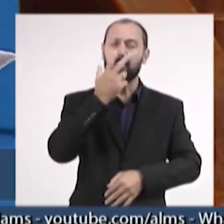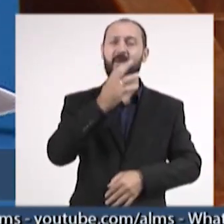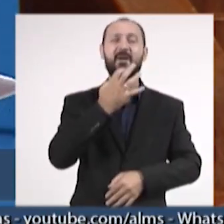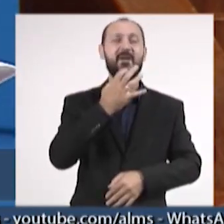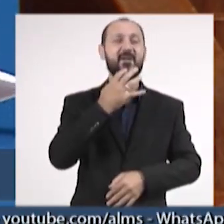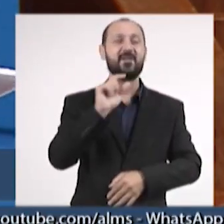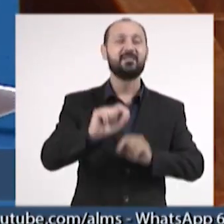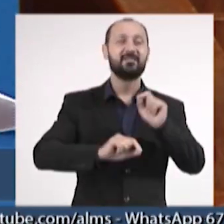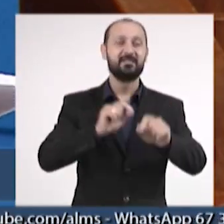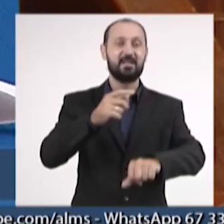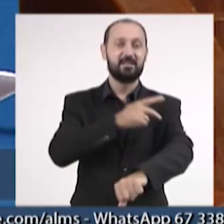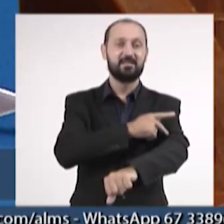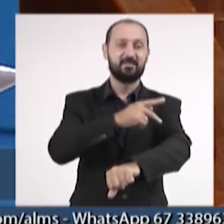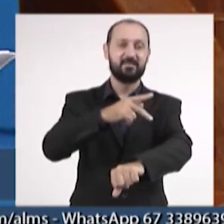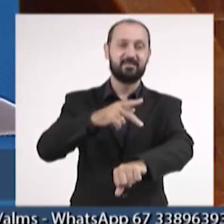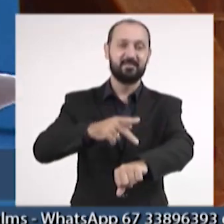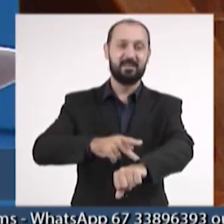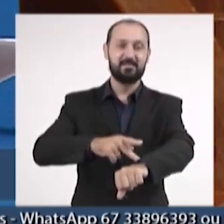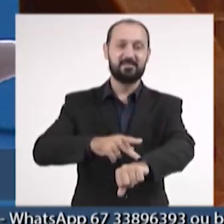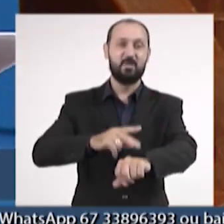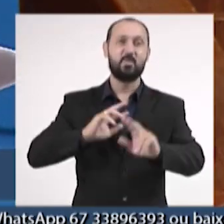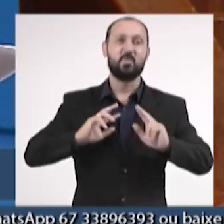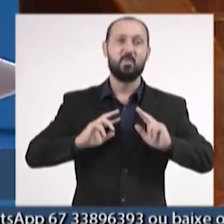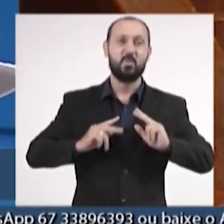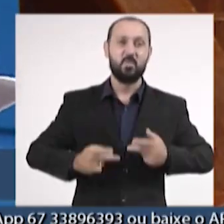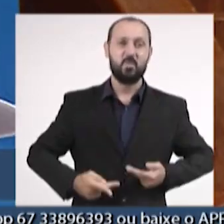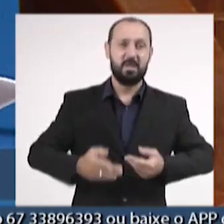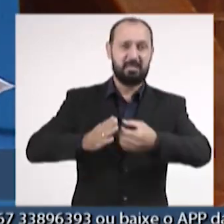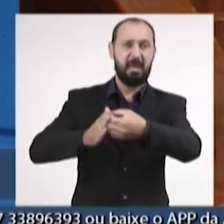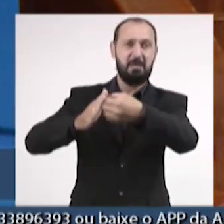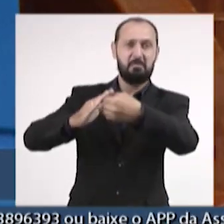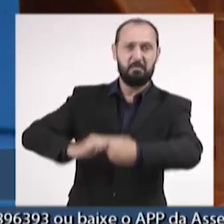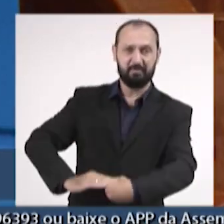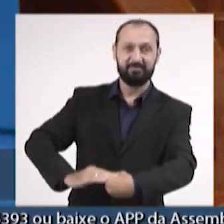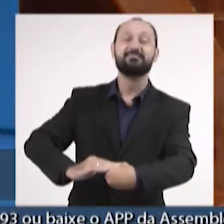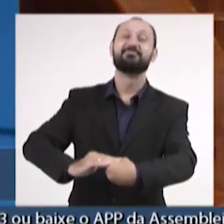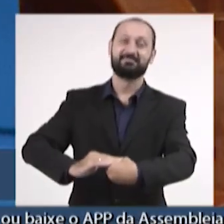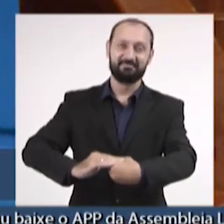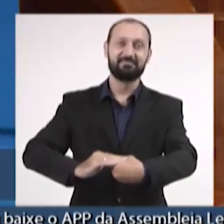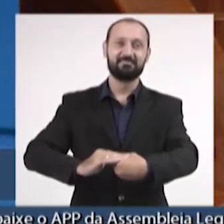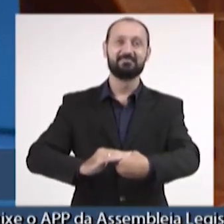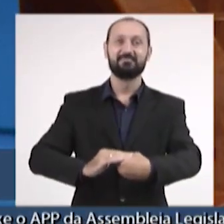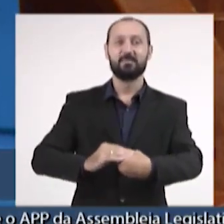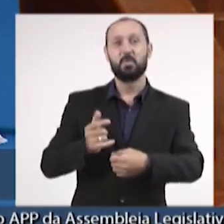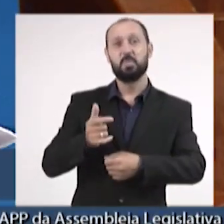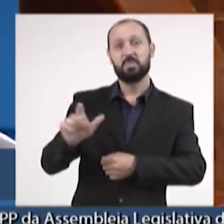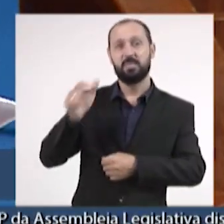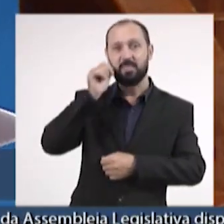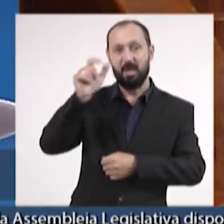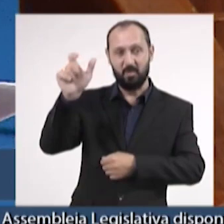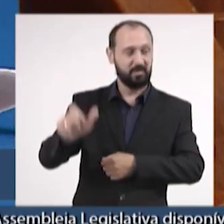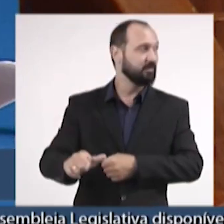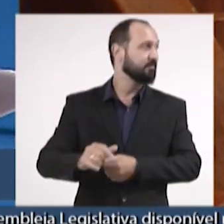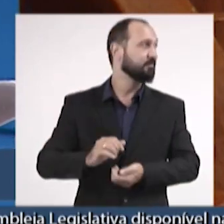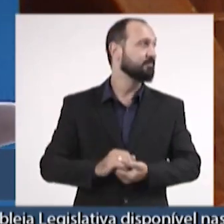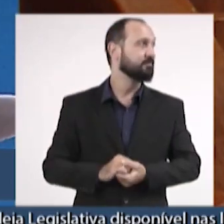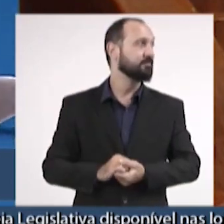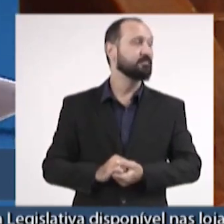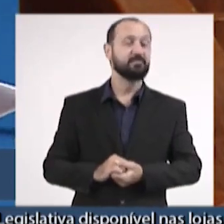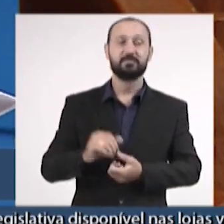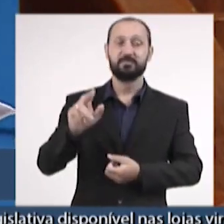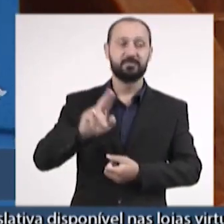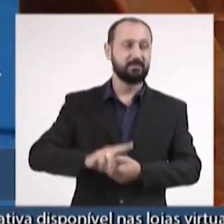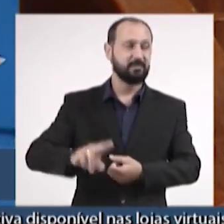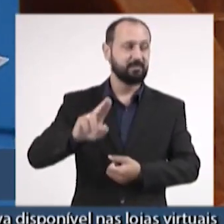conhecida pedagogia da desumanização do outro, ou, no caso, da outra. Por meio